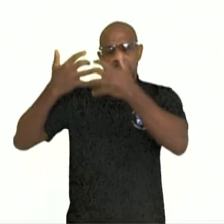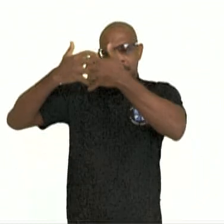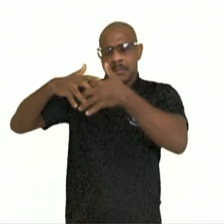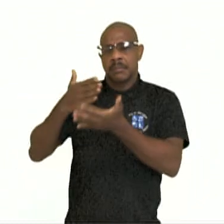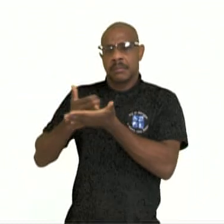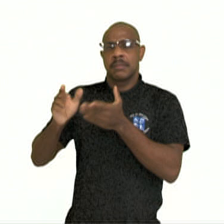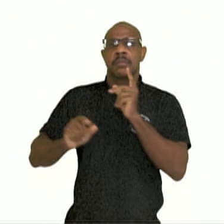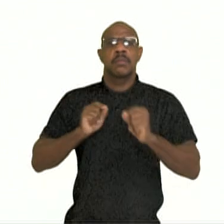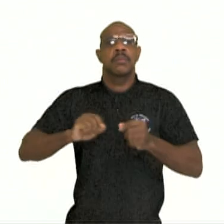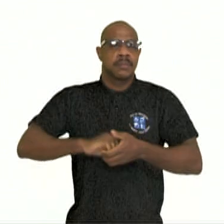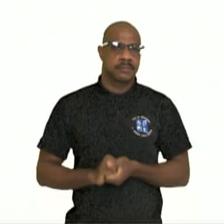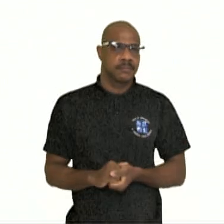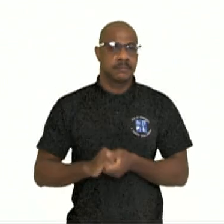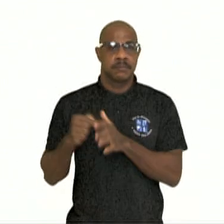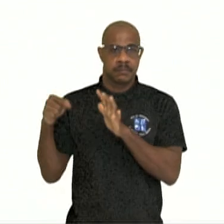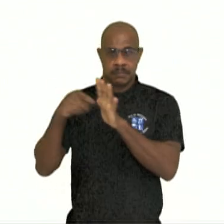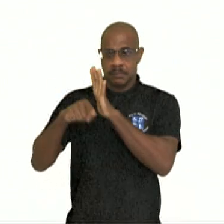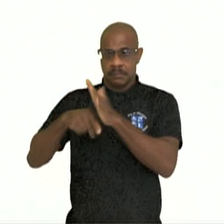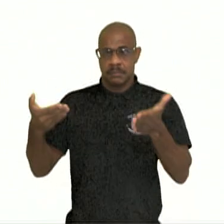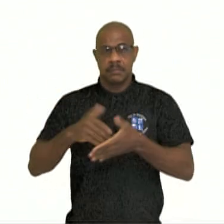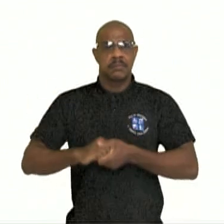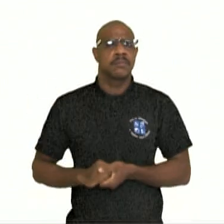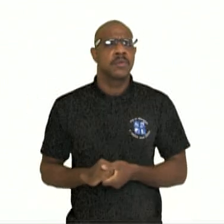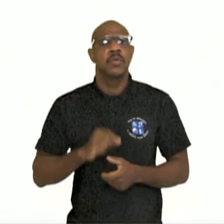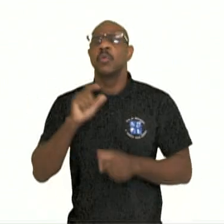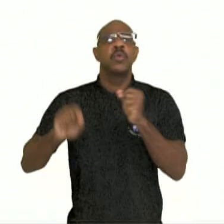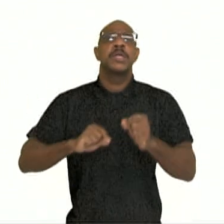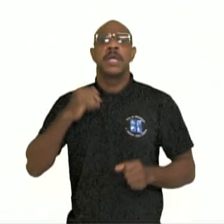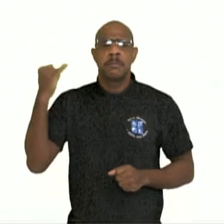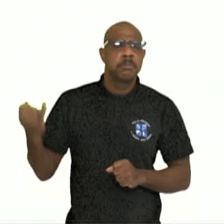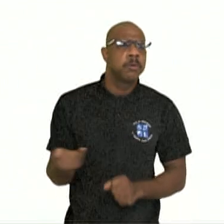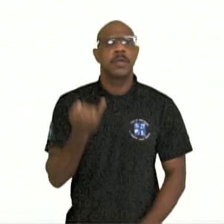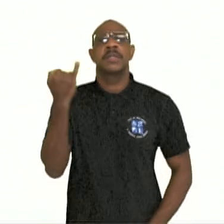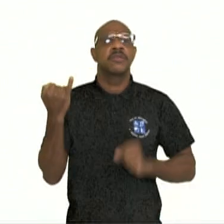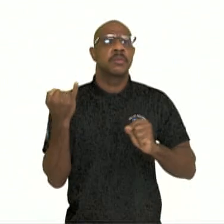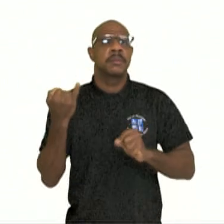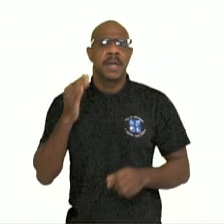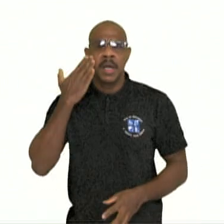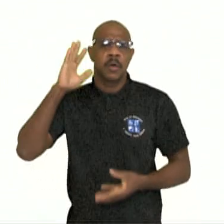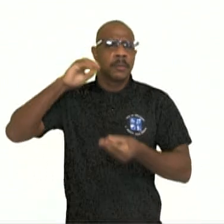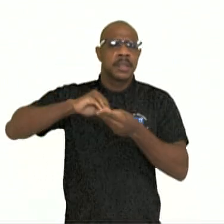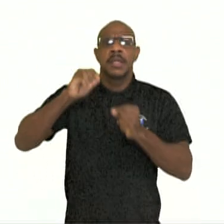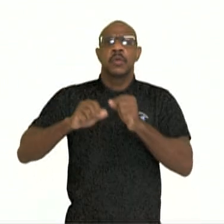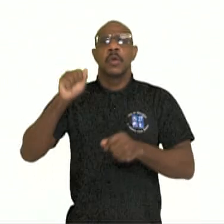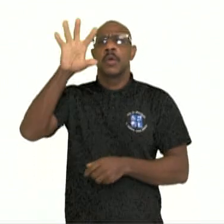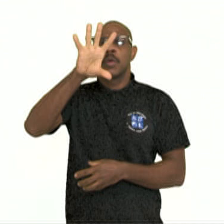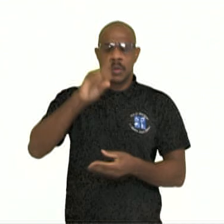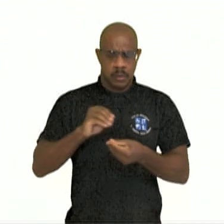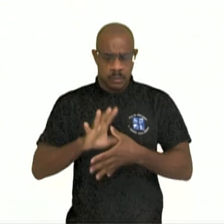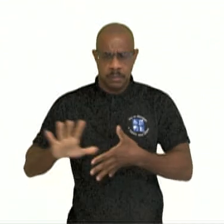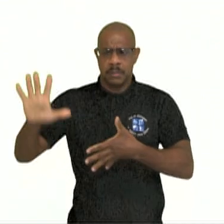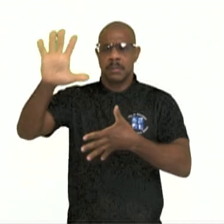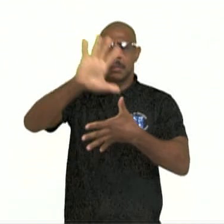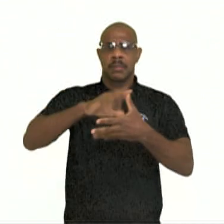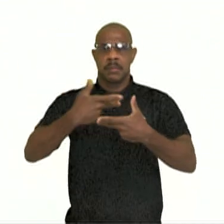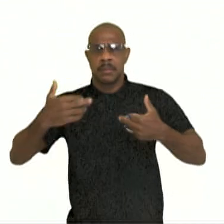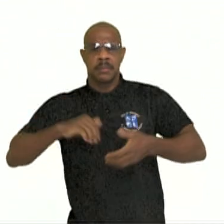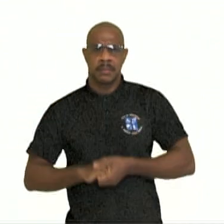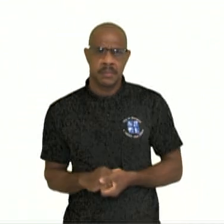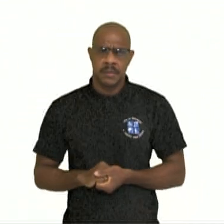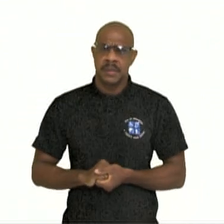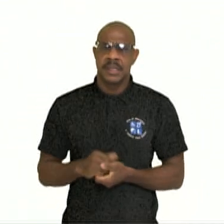inicial que já coloca para você aqui o que é fundamental para a compreensão dos mapas. Então, dentro dessa ideia